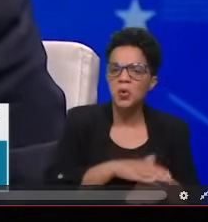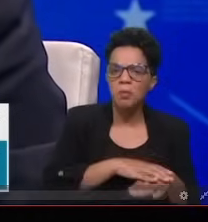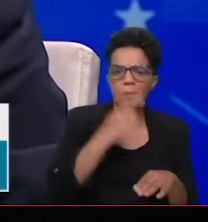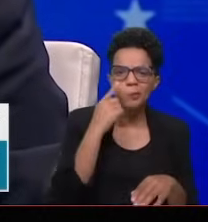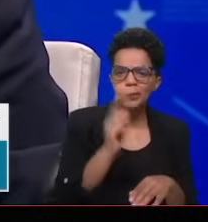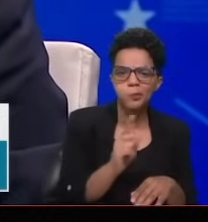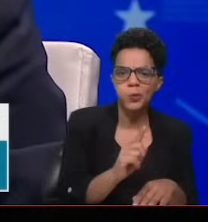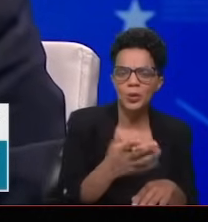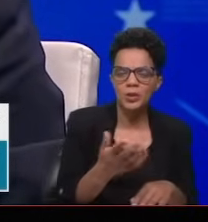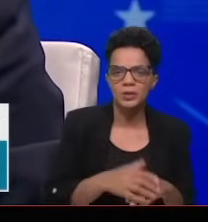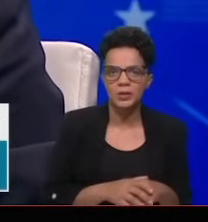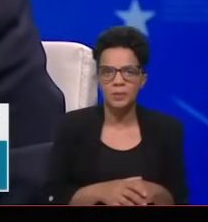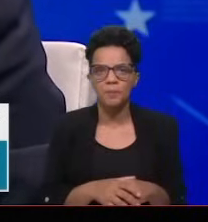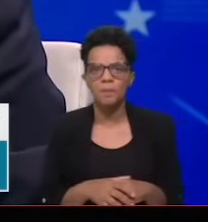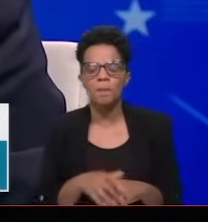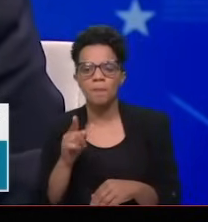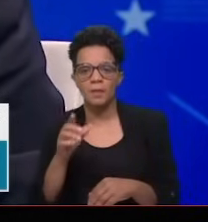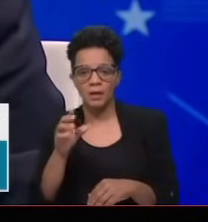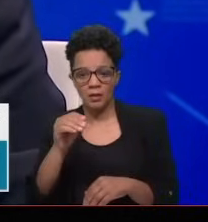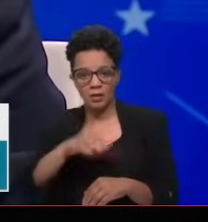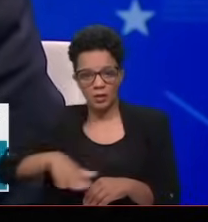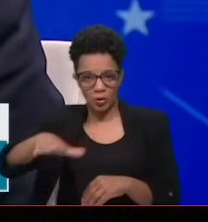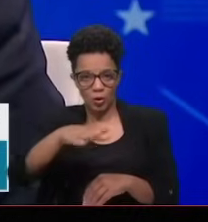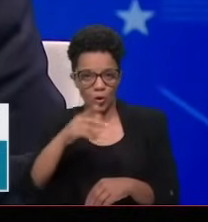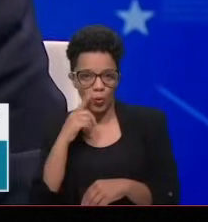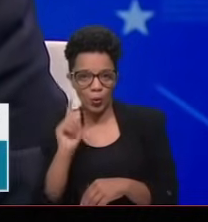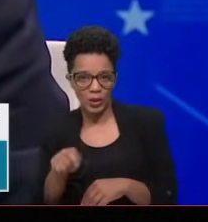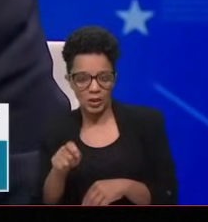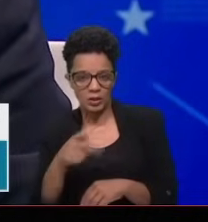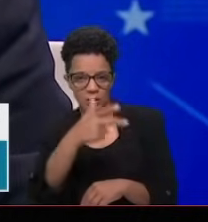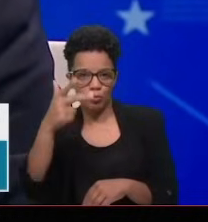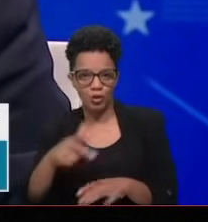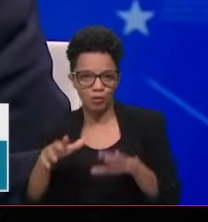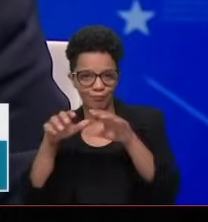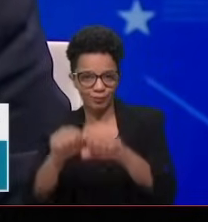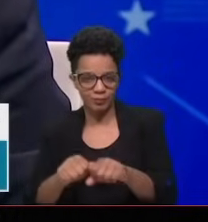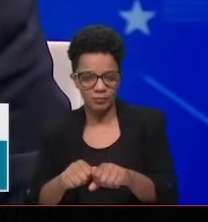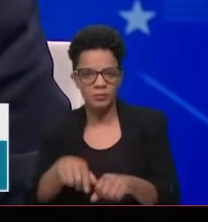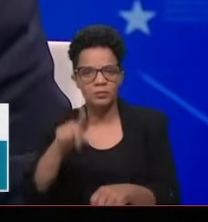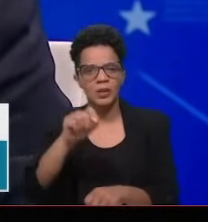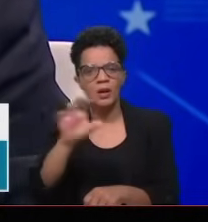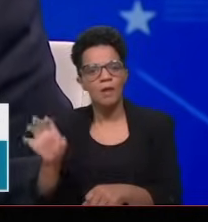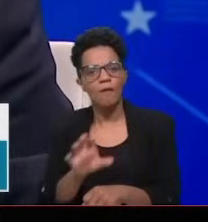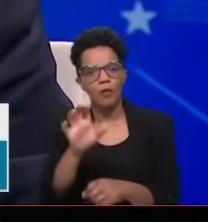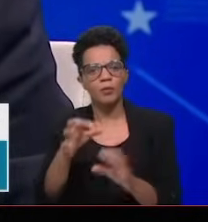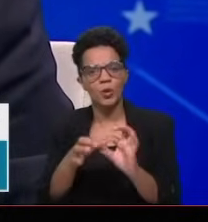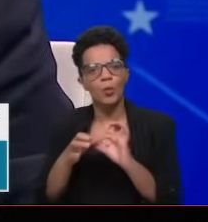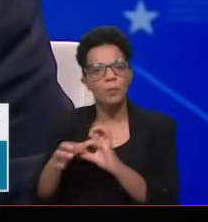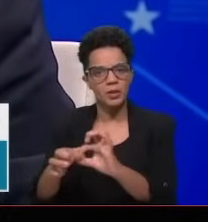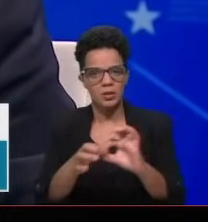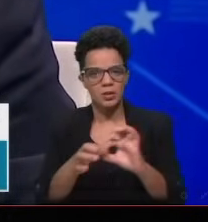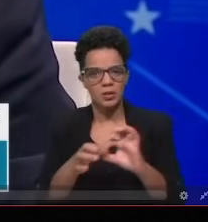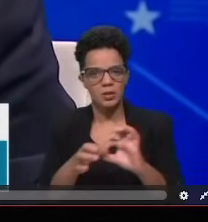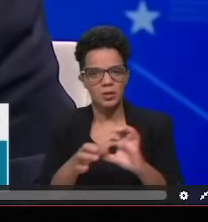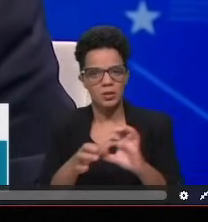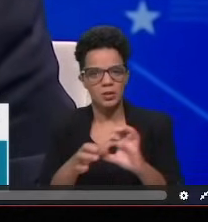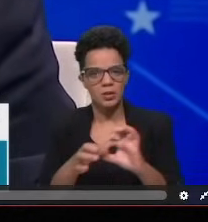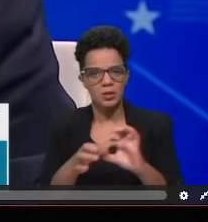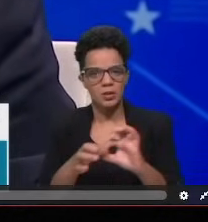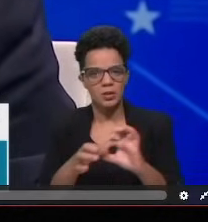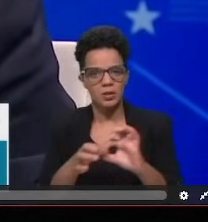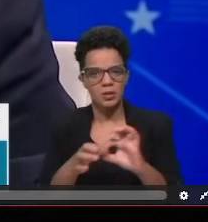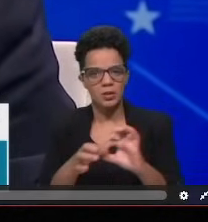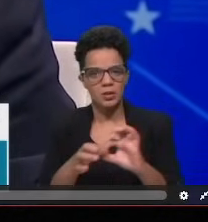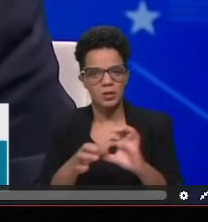calhar tanto ábito territorial da Ucrânia total e e uma forma de cooperação que assegurasse à Rússia eles